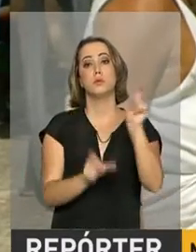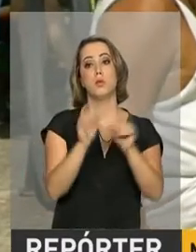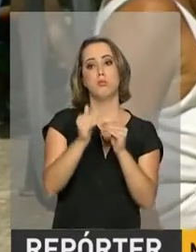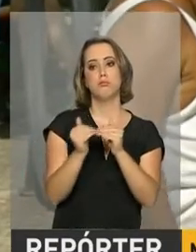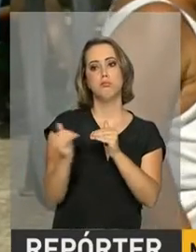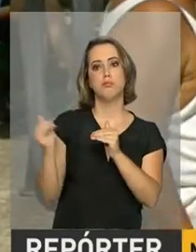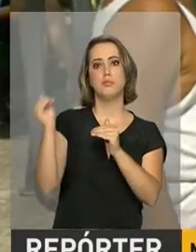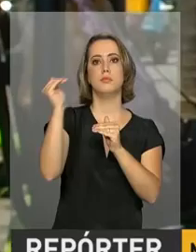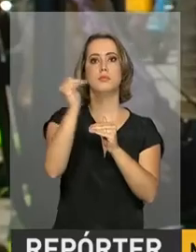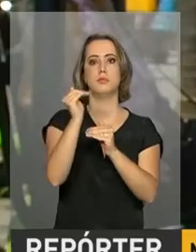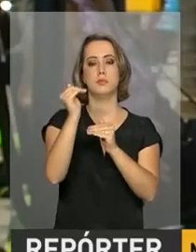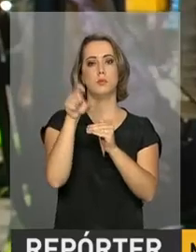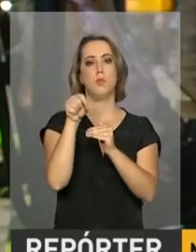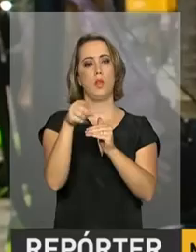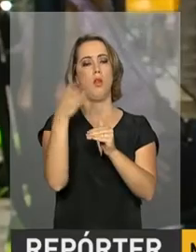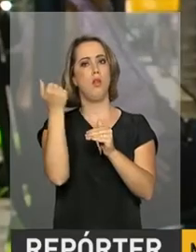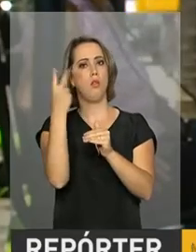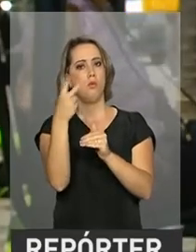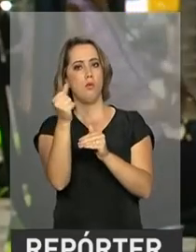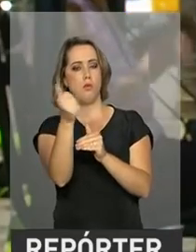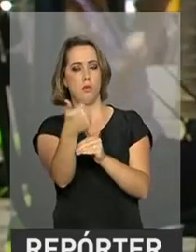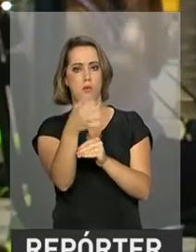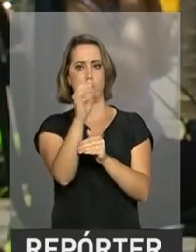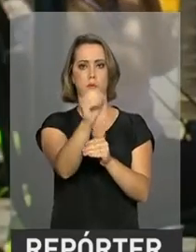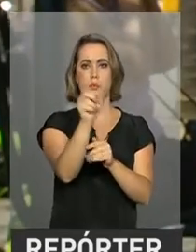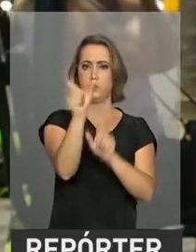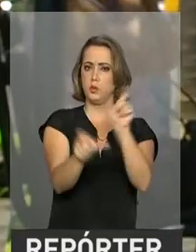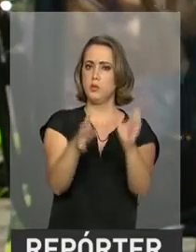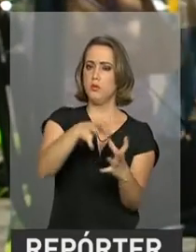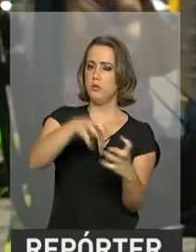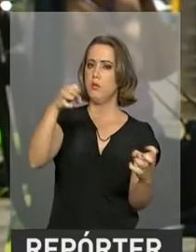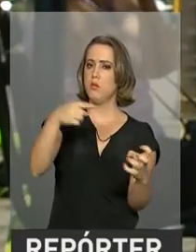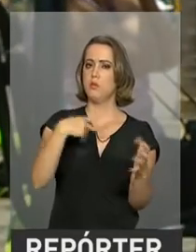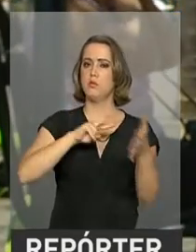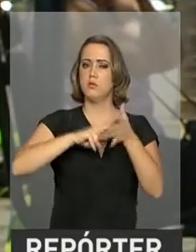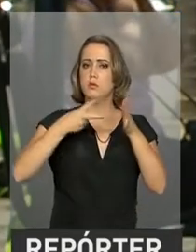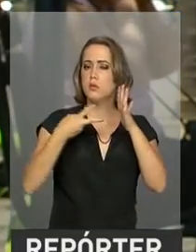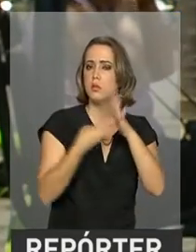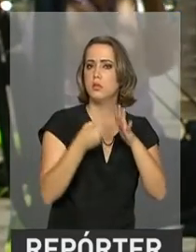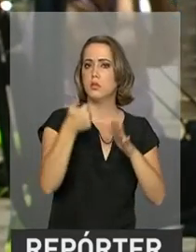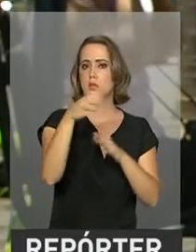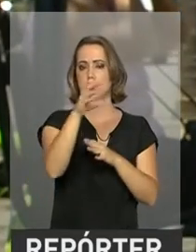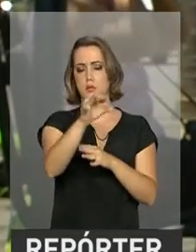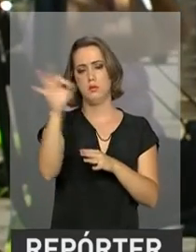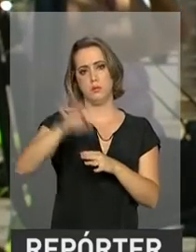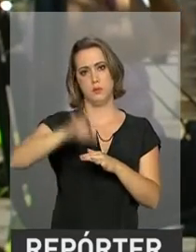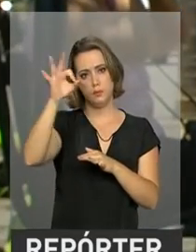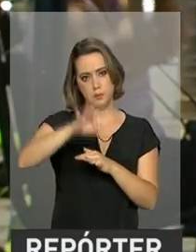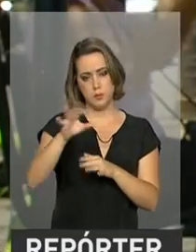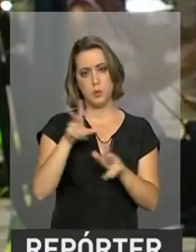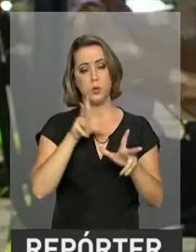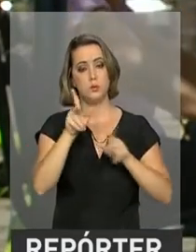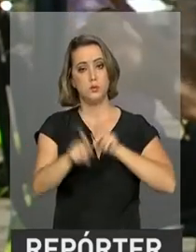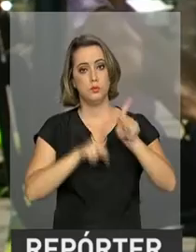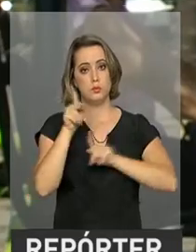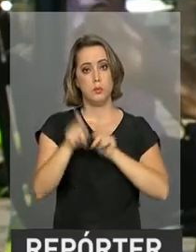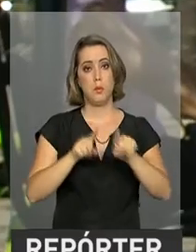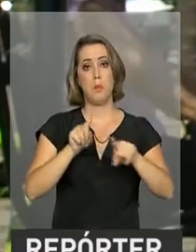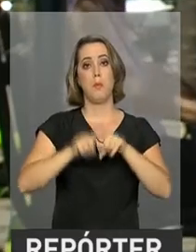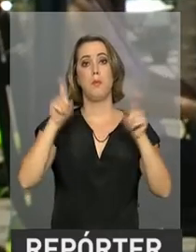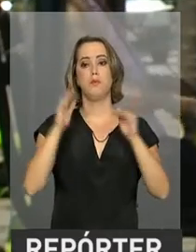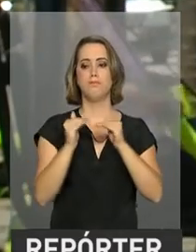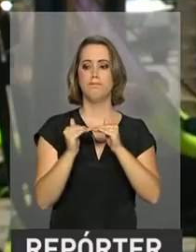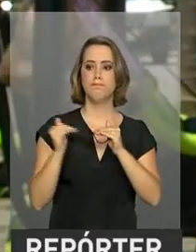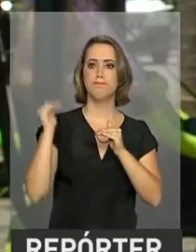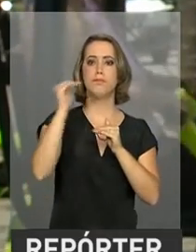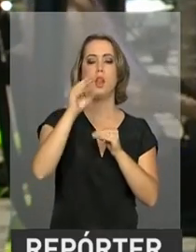aumentando em 2010 o número de idosos no país representava 10% da população mas a tendência é que esse número